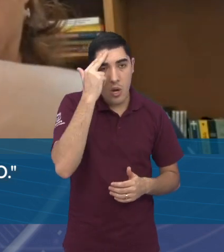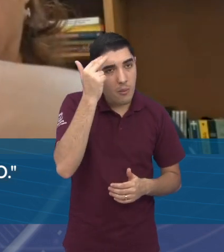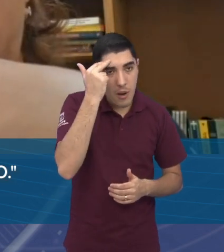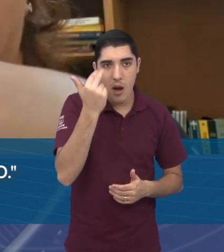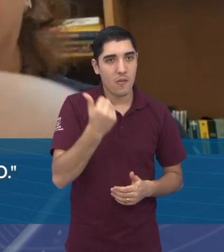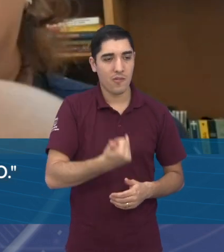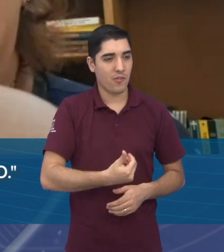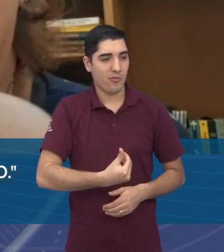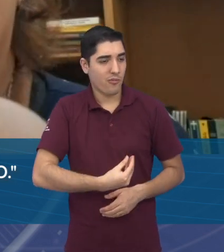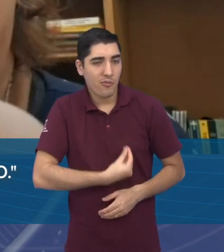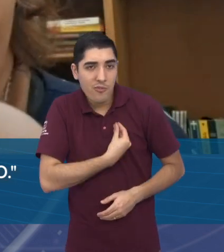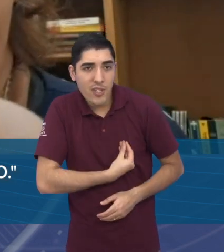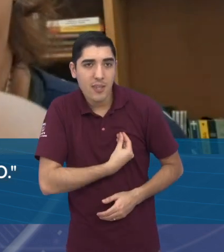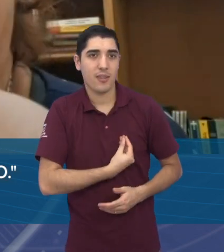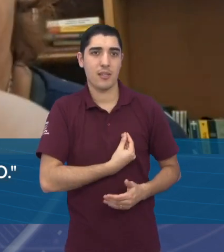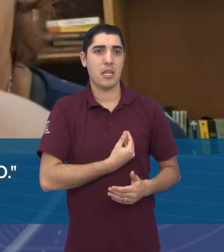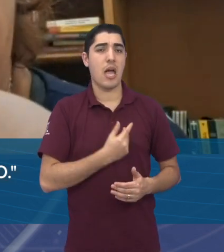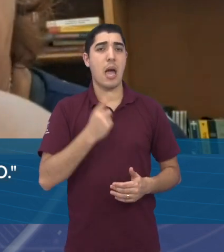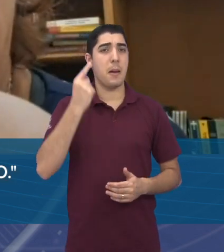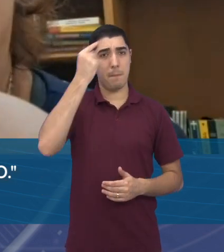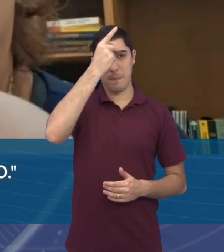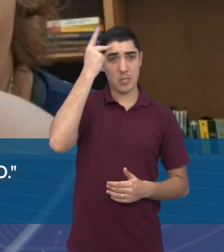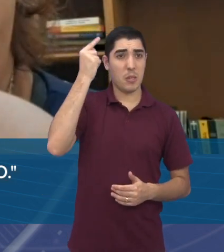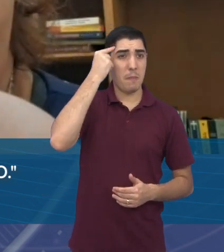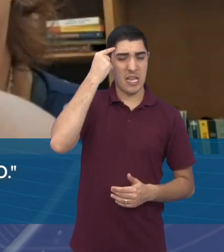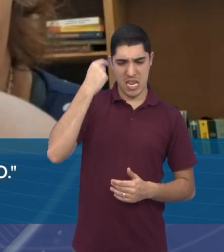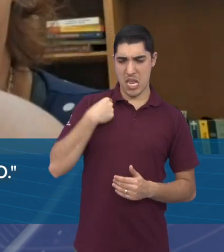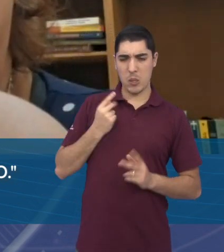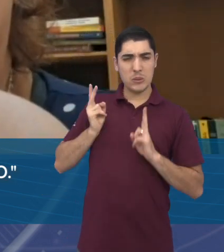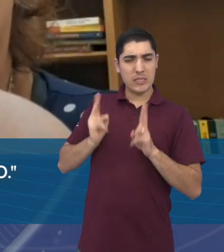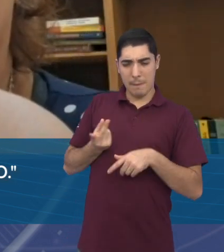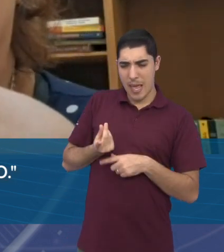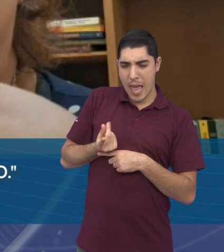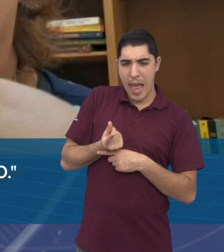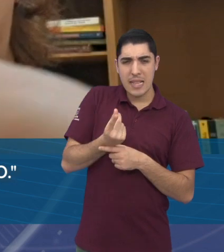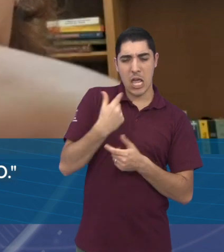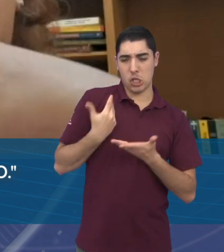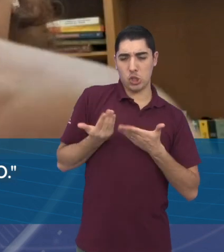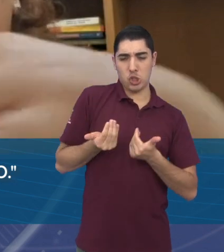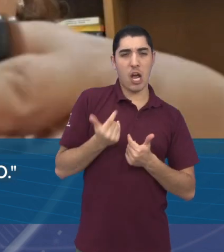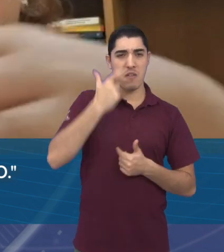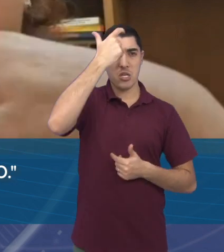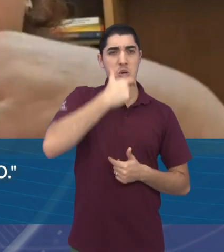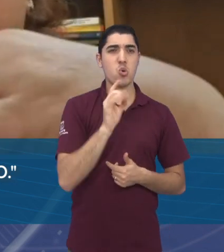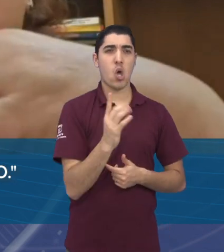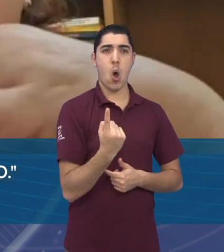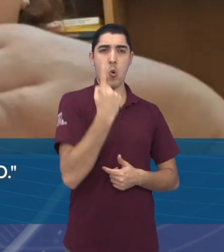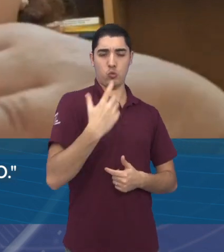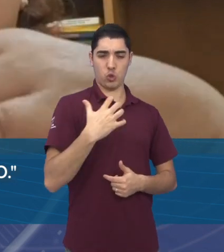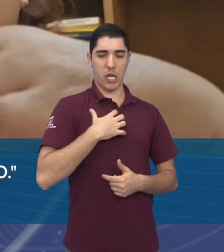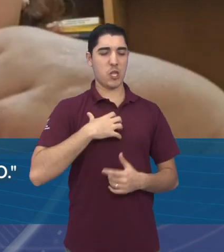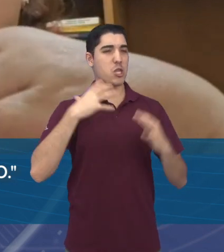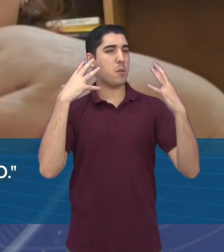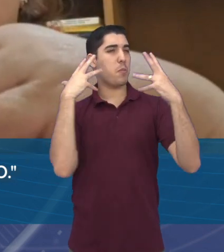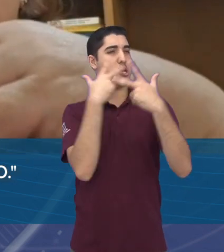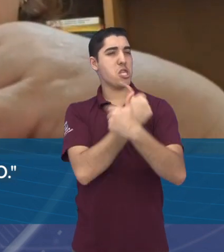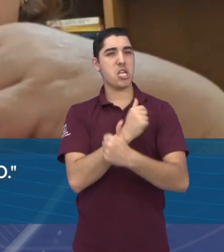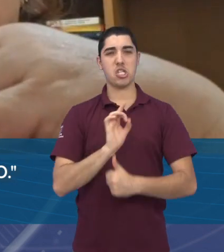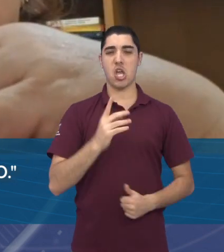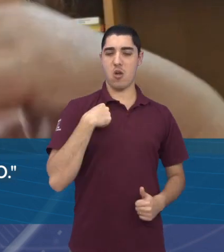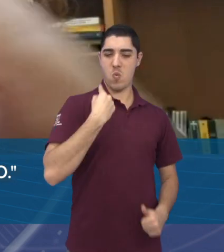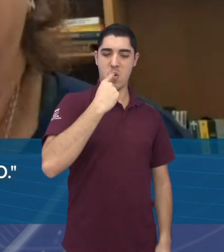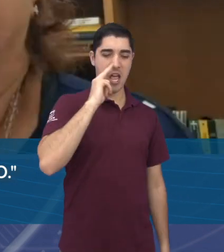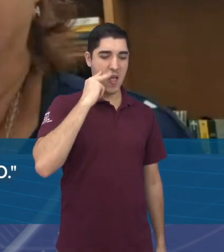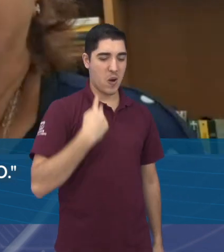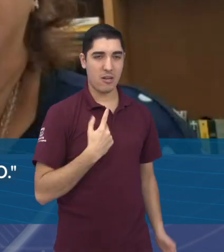maturidade. Essa coisa da eterna juventude, de um padrão único de beleza e de reconhecimento,